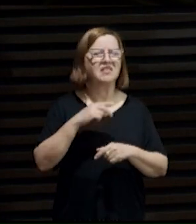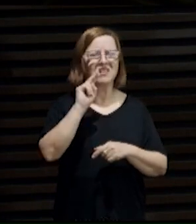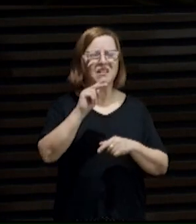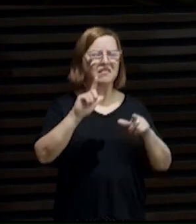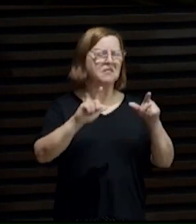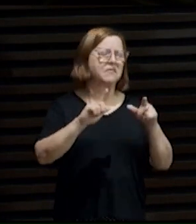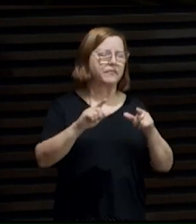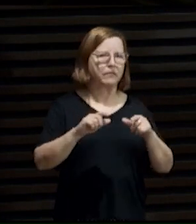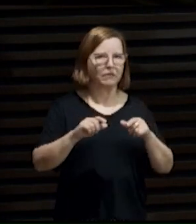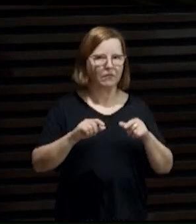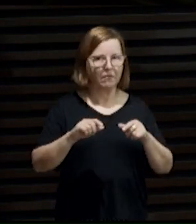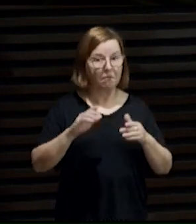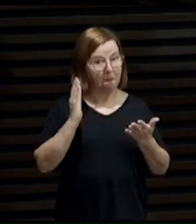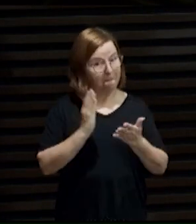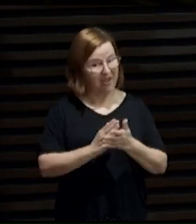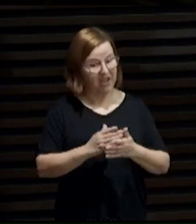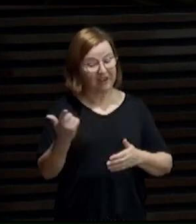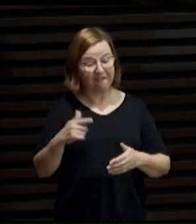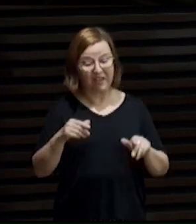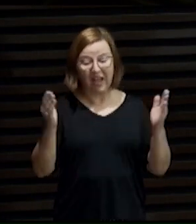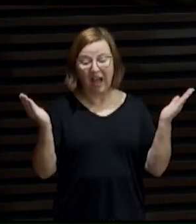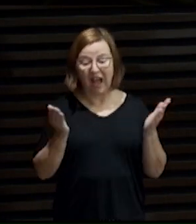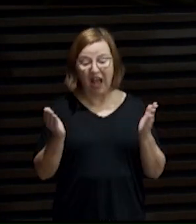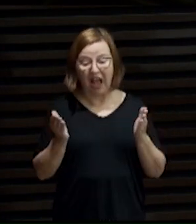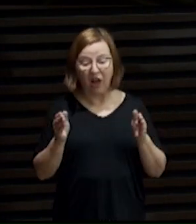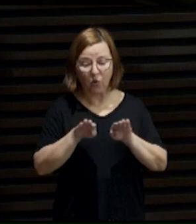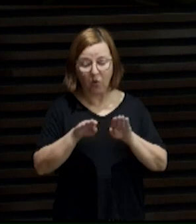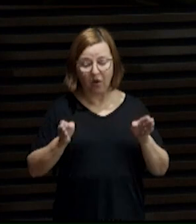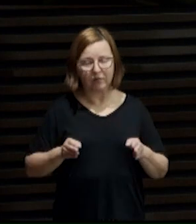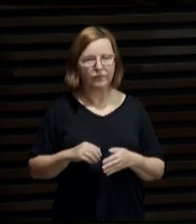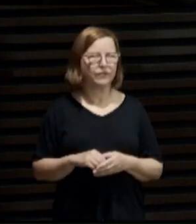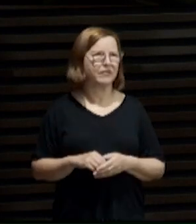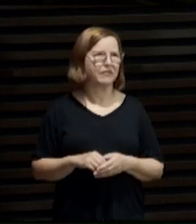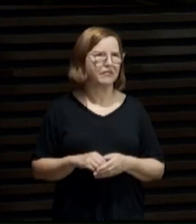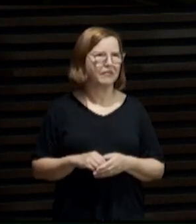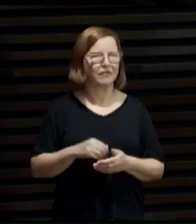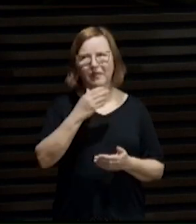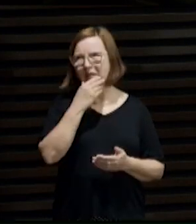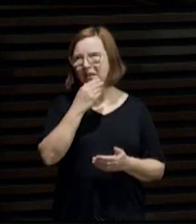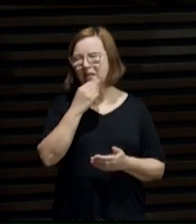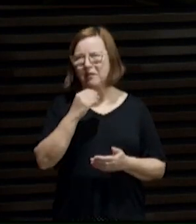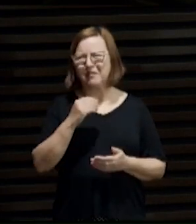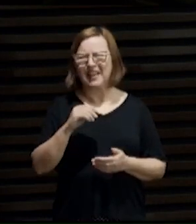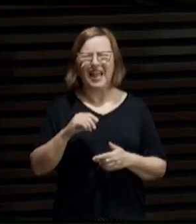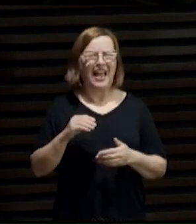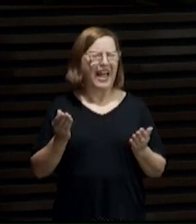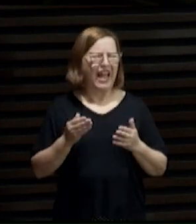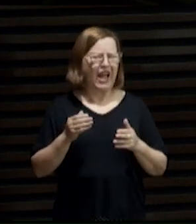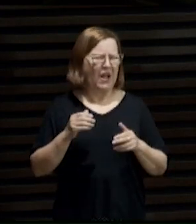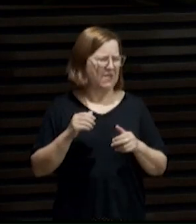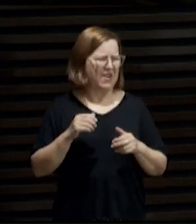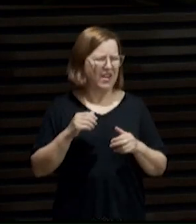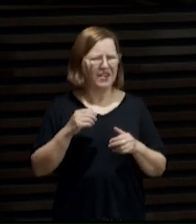para a mesa. Agora. A mulher: não, eu estou resolvendo uma coisa. Não, agora não é hora de resolver nada. Agora é hora para